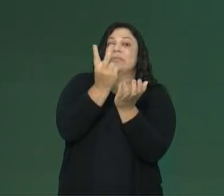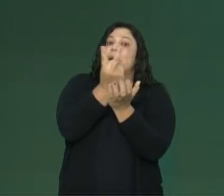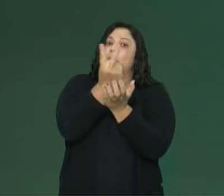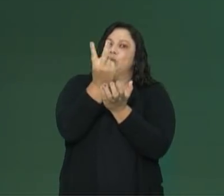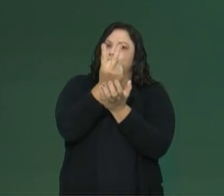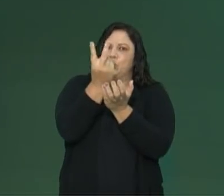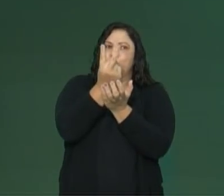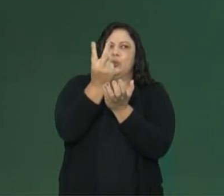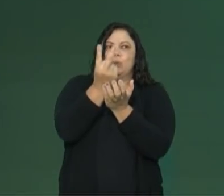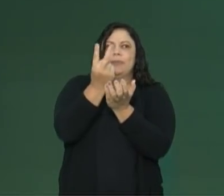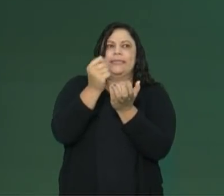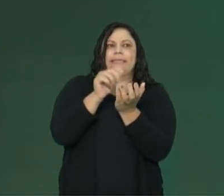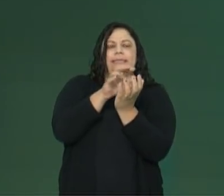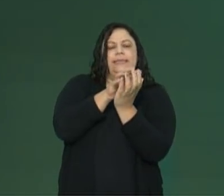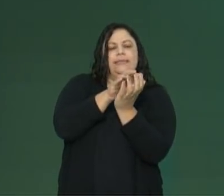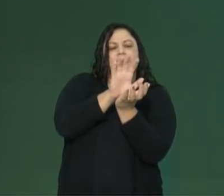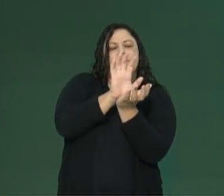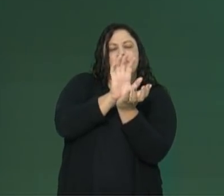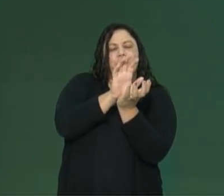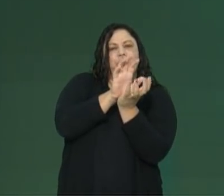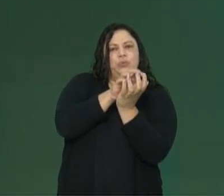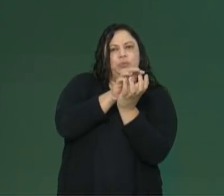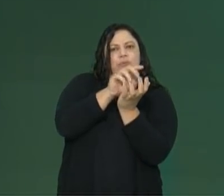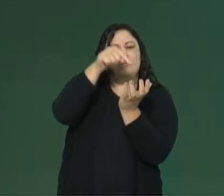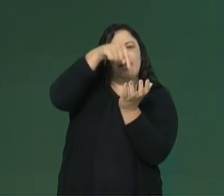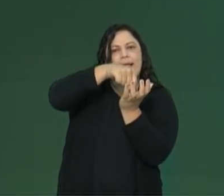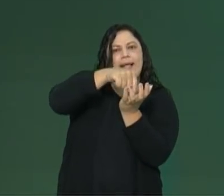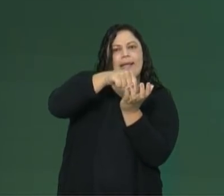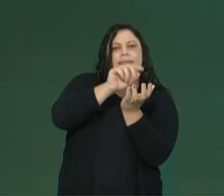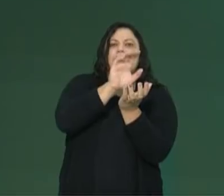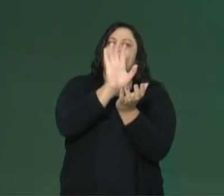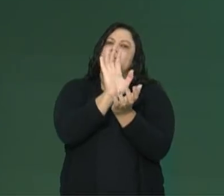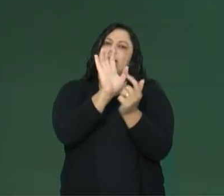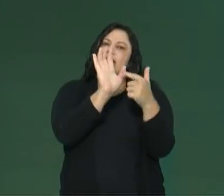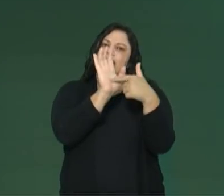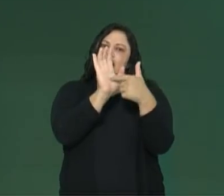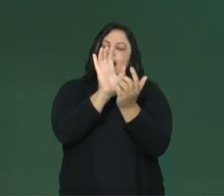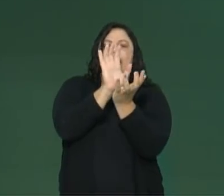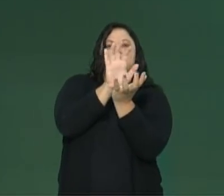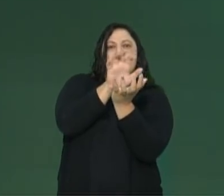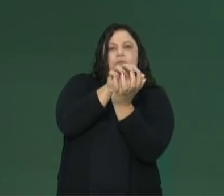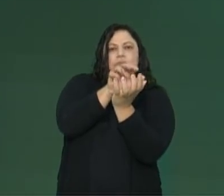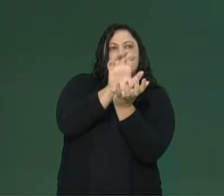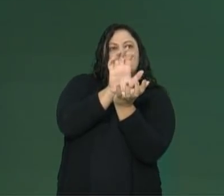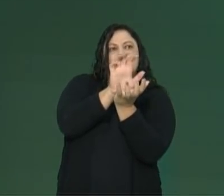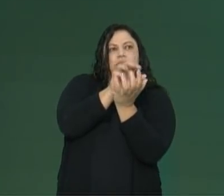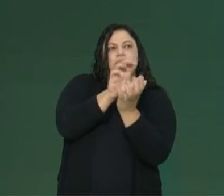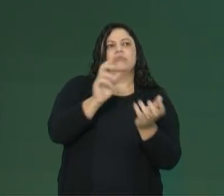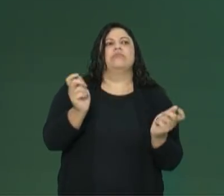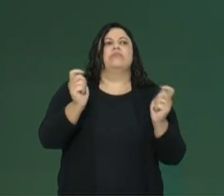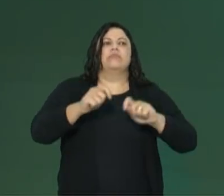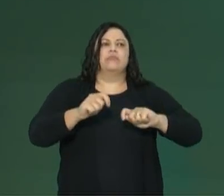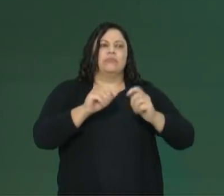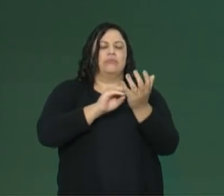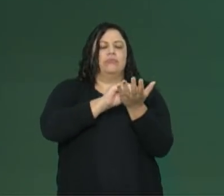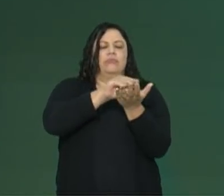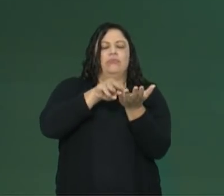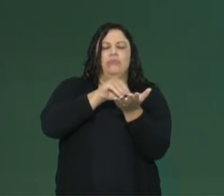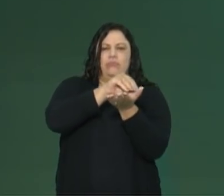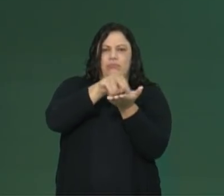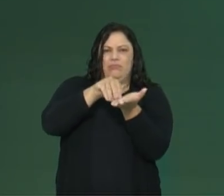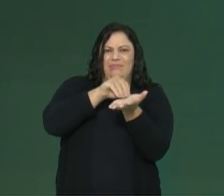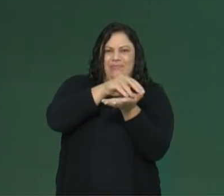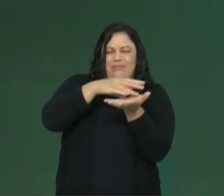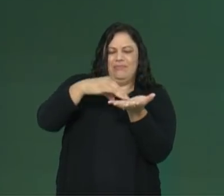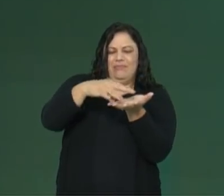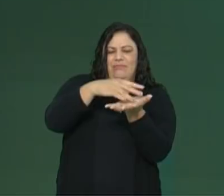coloquei 2 conchas, mas são 2 válvulas numa concha, tá? Mariscos, ostras ou as vieiras. Tem marinhos e tem de